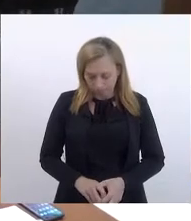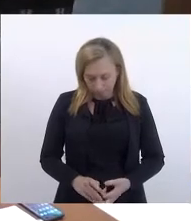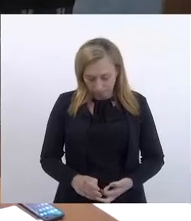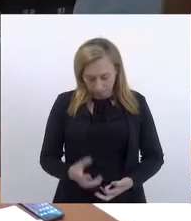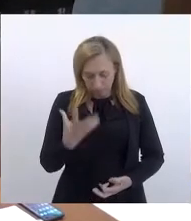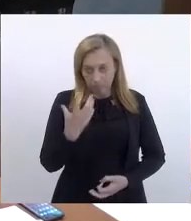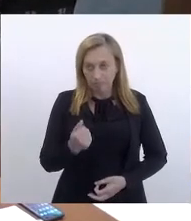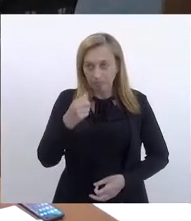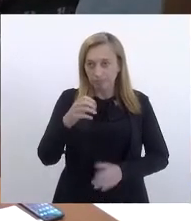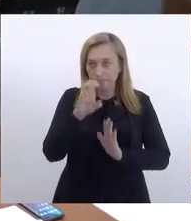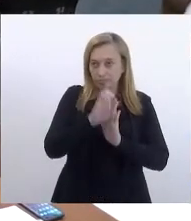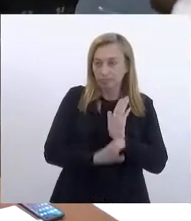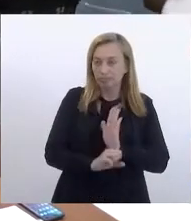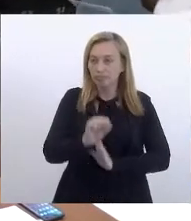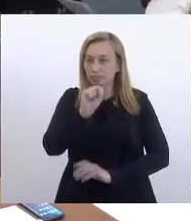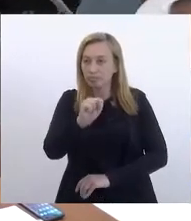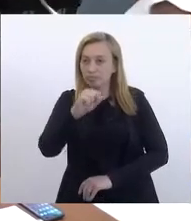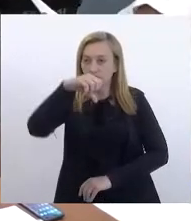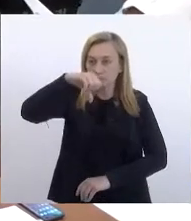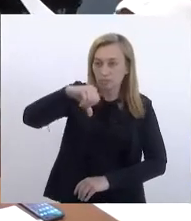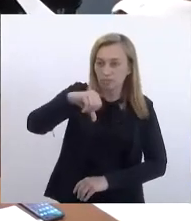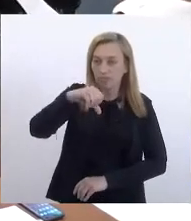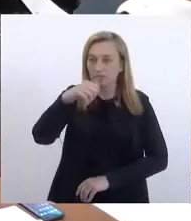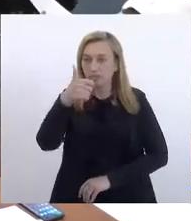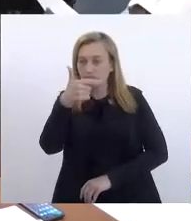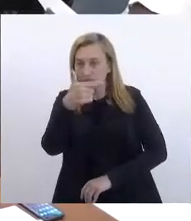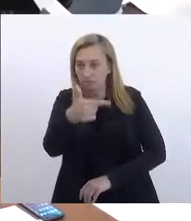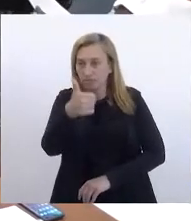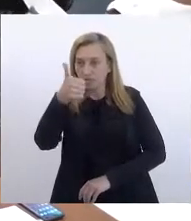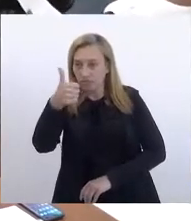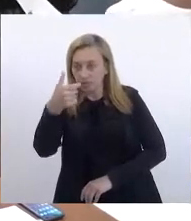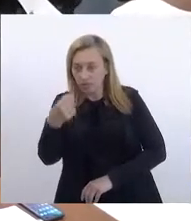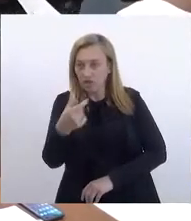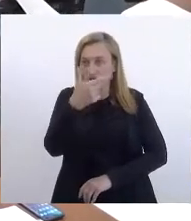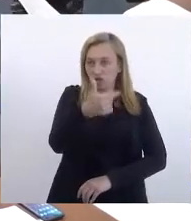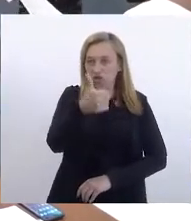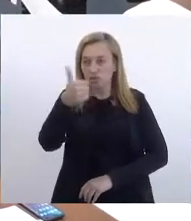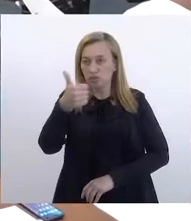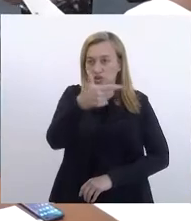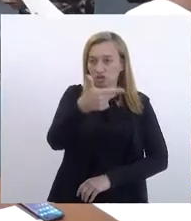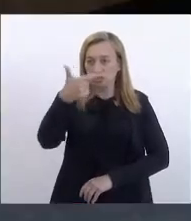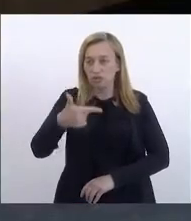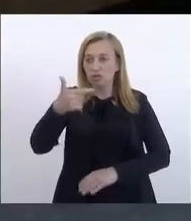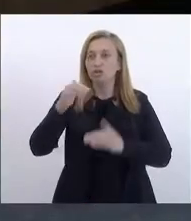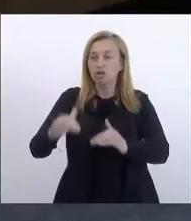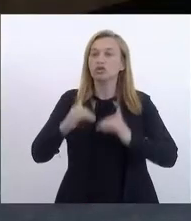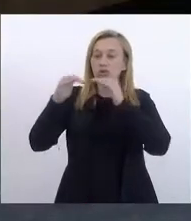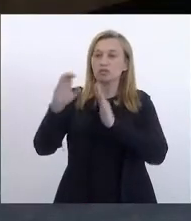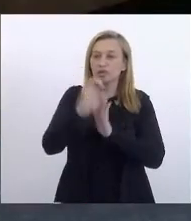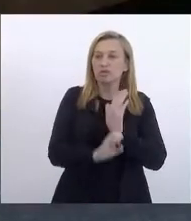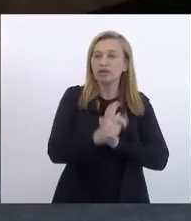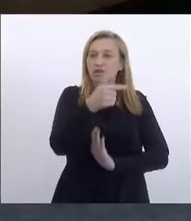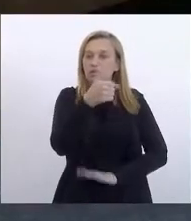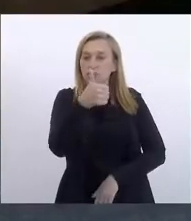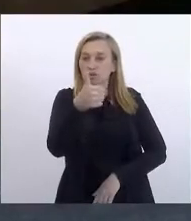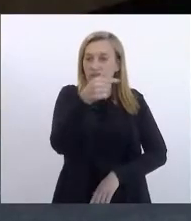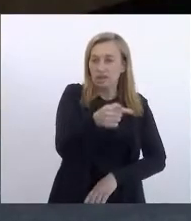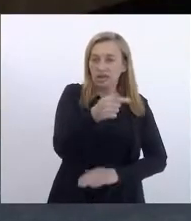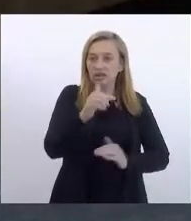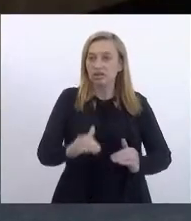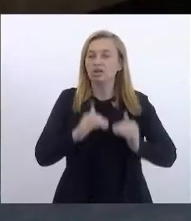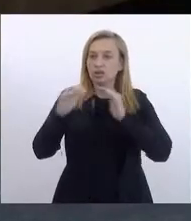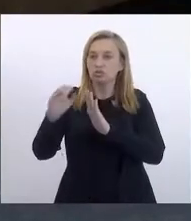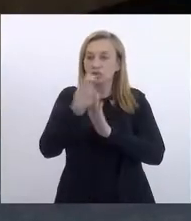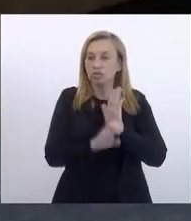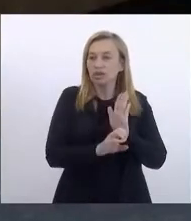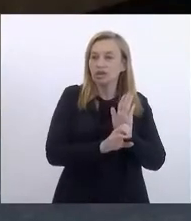Favorável as emendas 8, 9, 20, 21 e 22. Favorável com sub-emendas as emendas 1 e 7. Favorável com